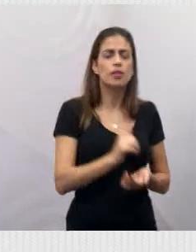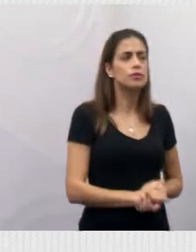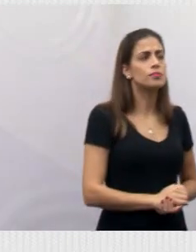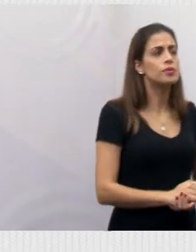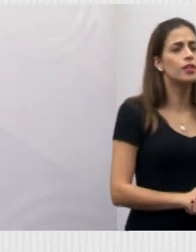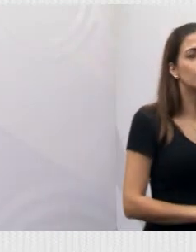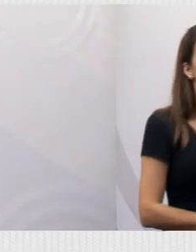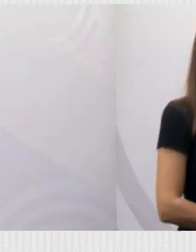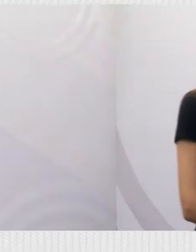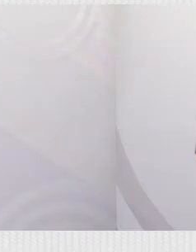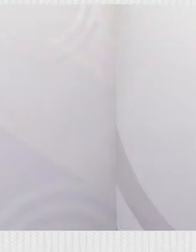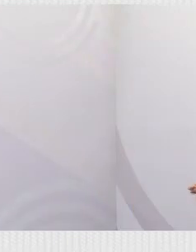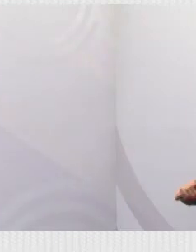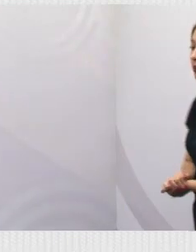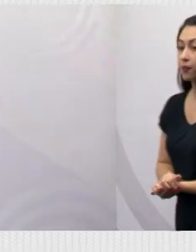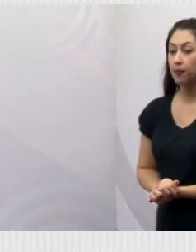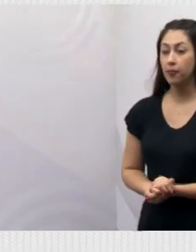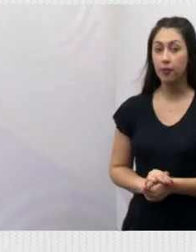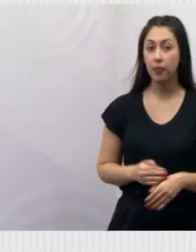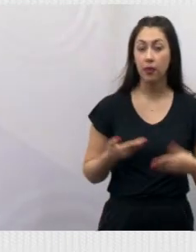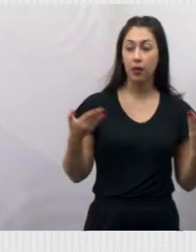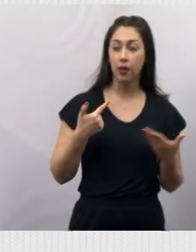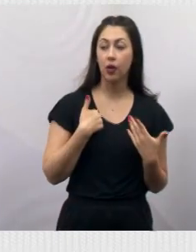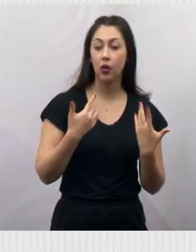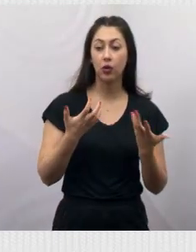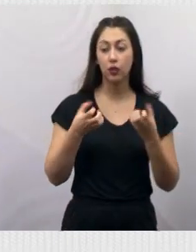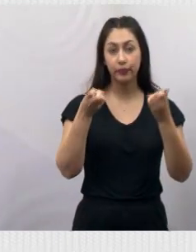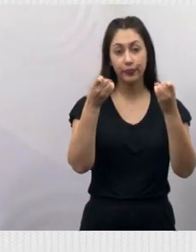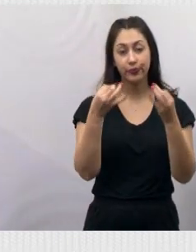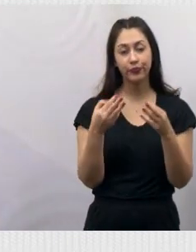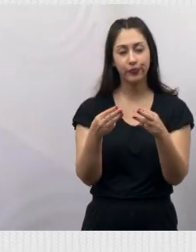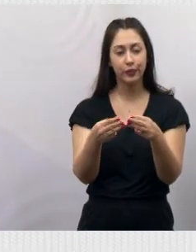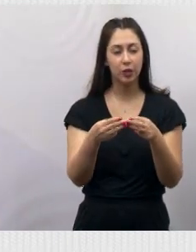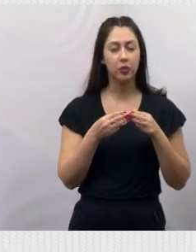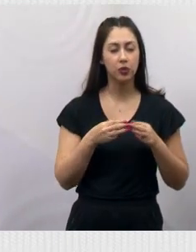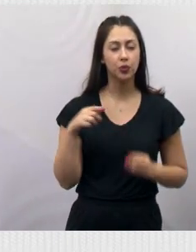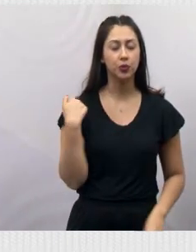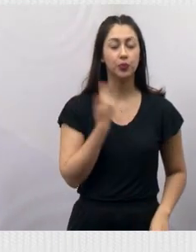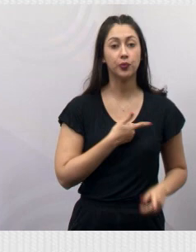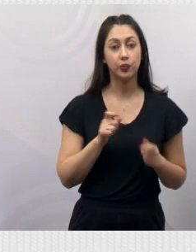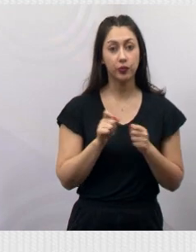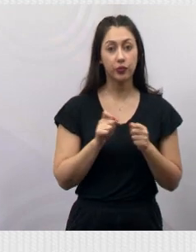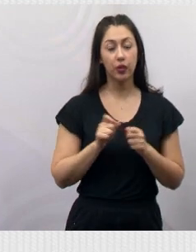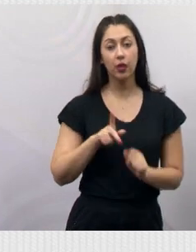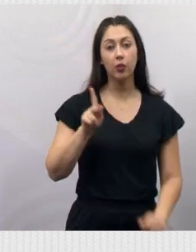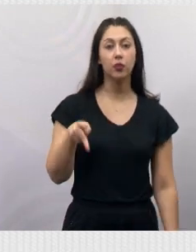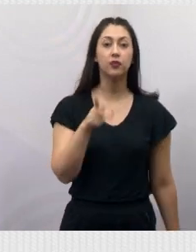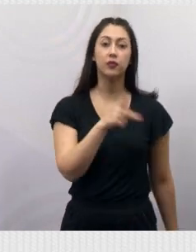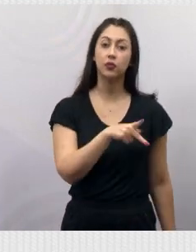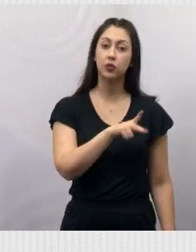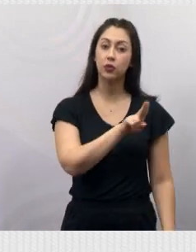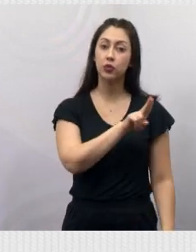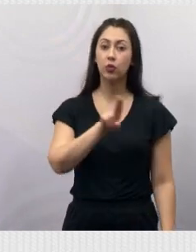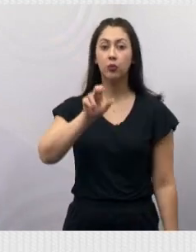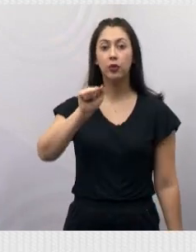Queria falar agora sobre a moção que nós fizemos hoje ao professor Alain